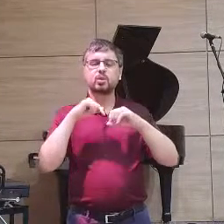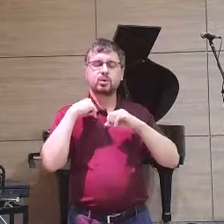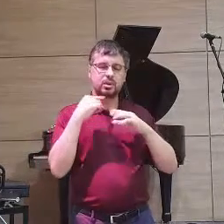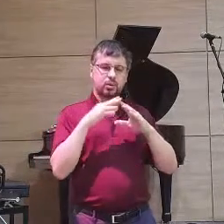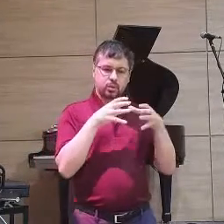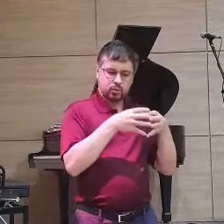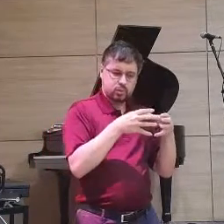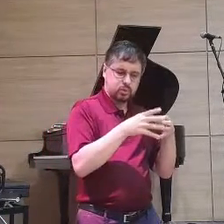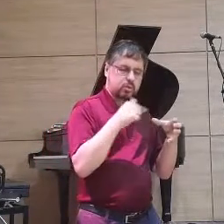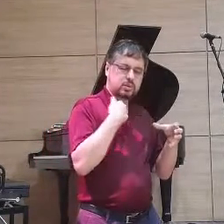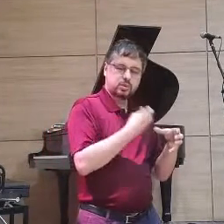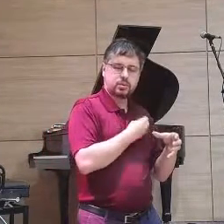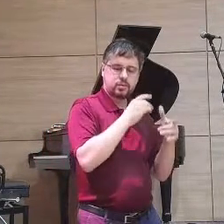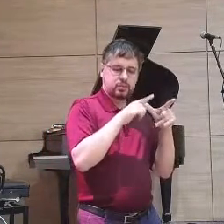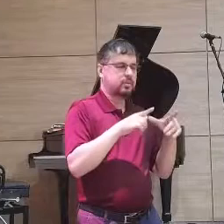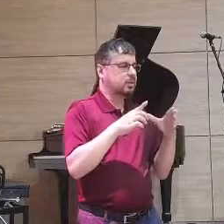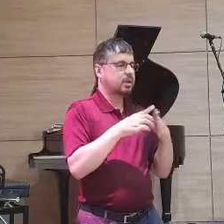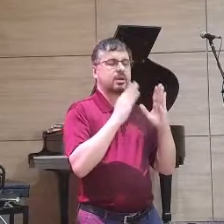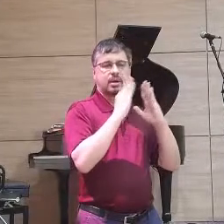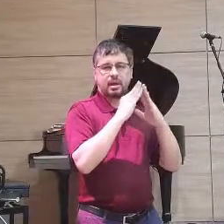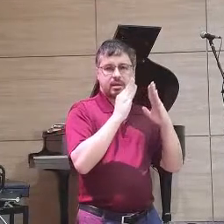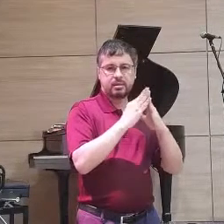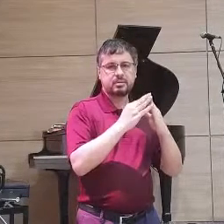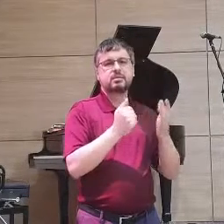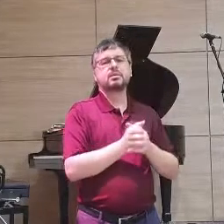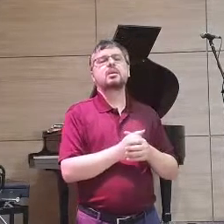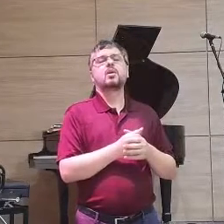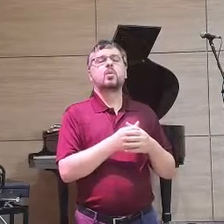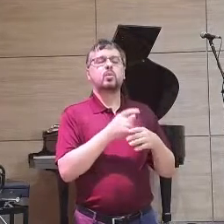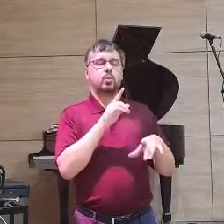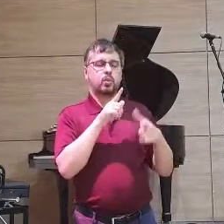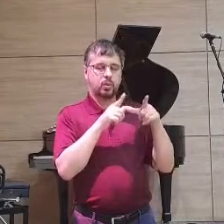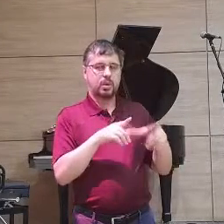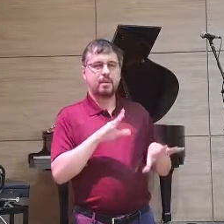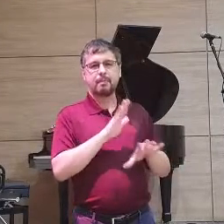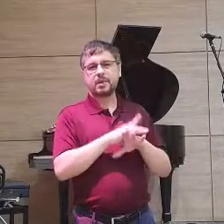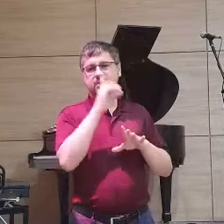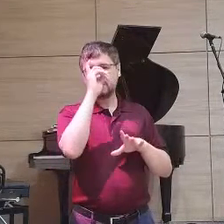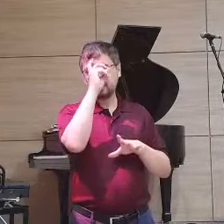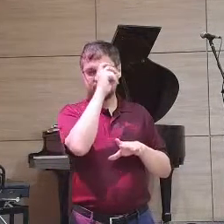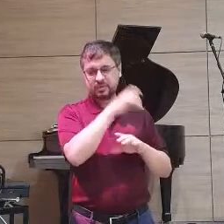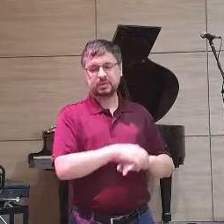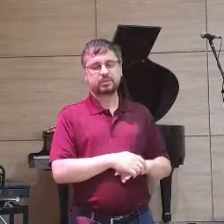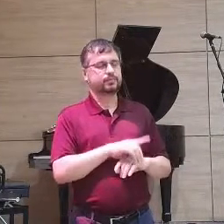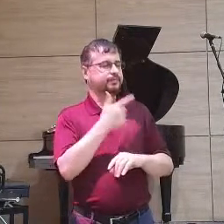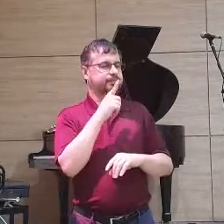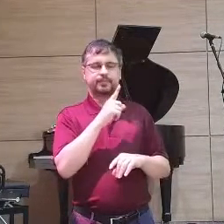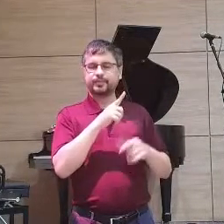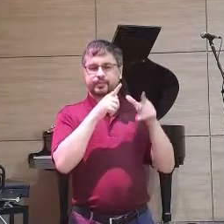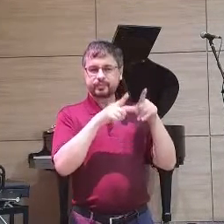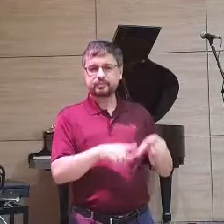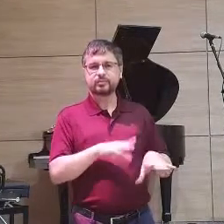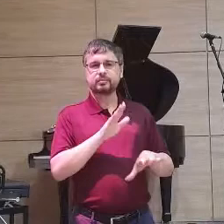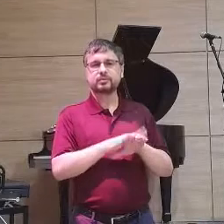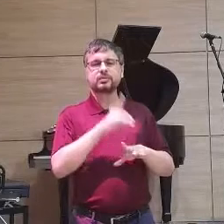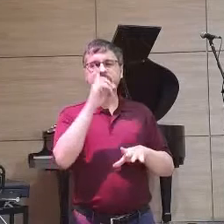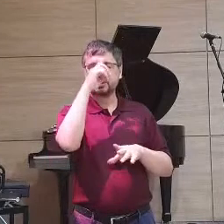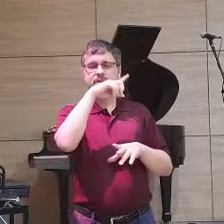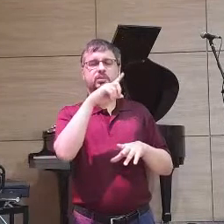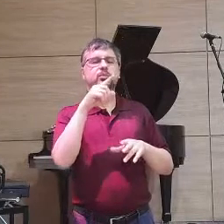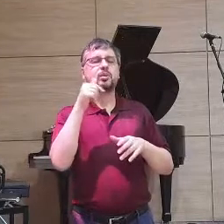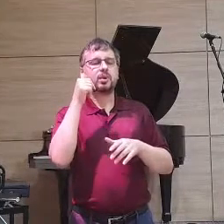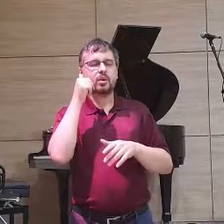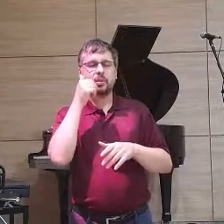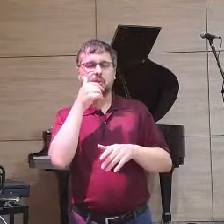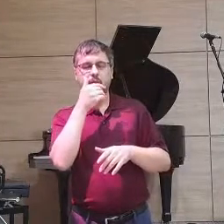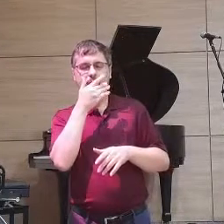Jerusalém na nossa casa que é o lugar mais difícil não existe lugar mais difícil para o marido testemunhar do